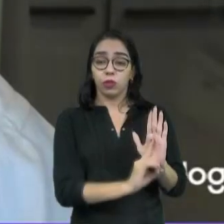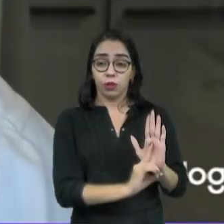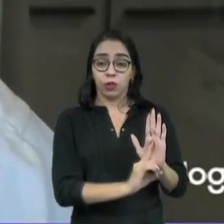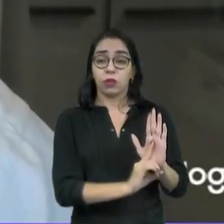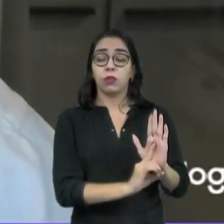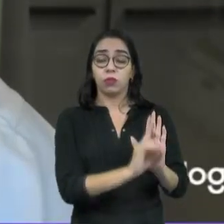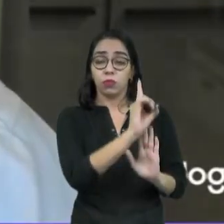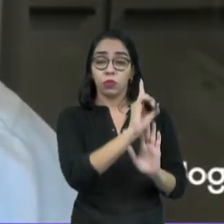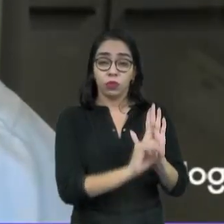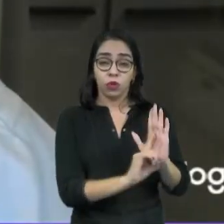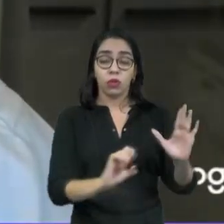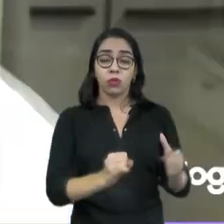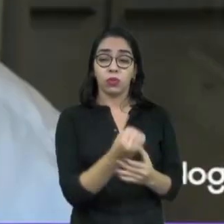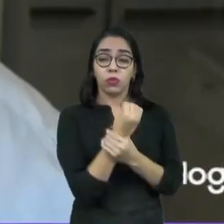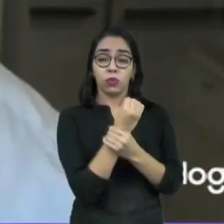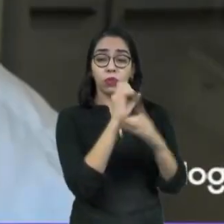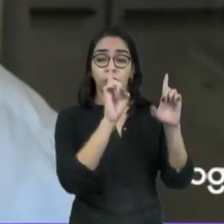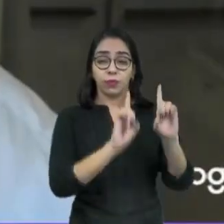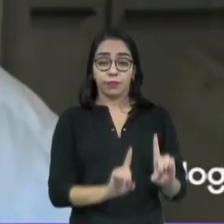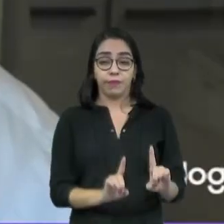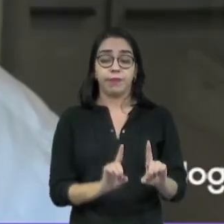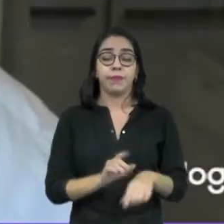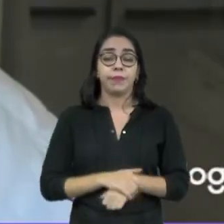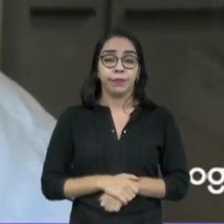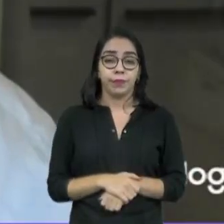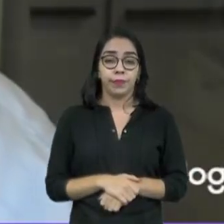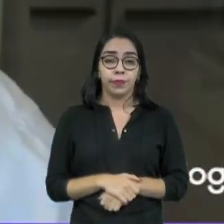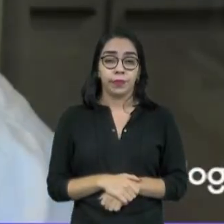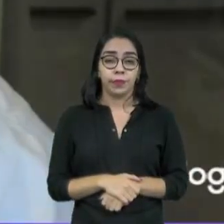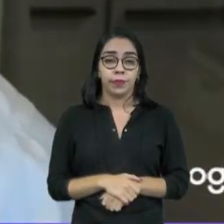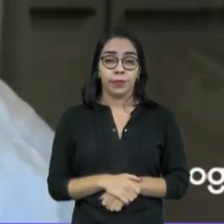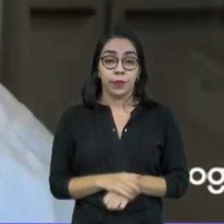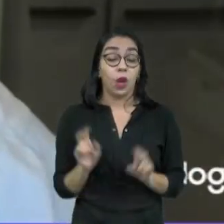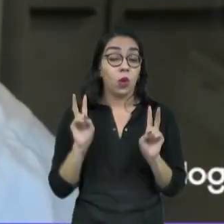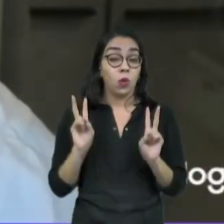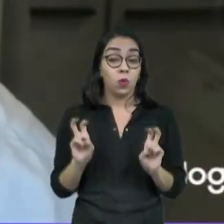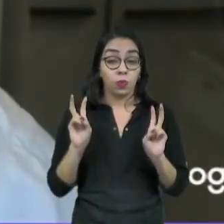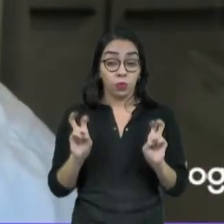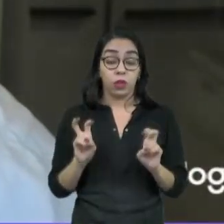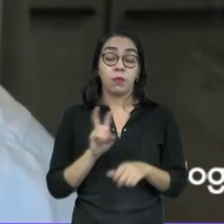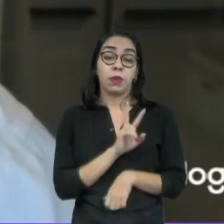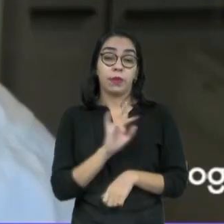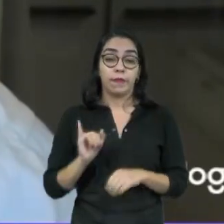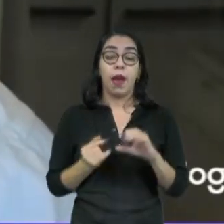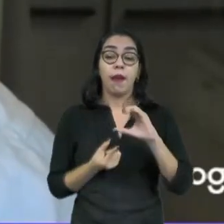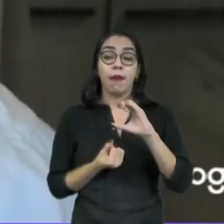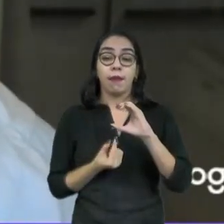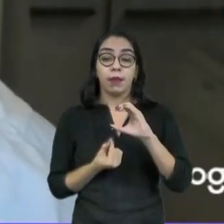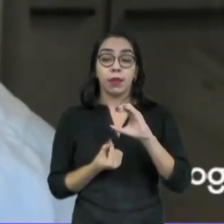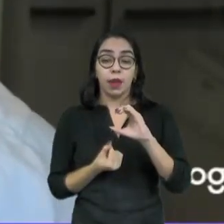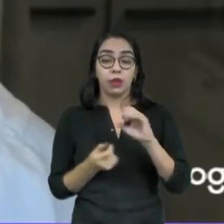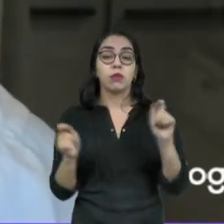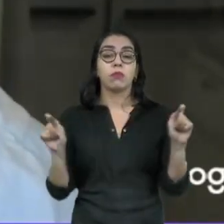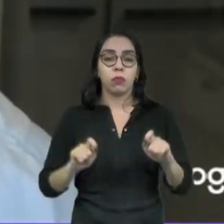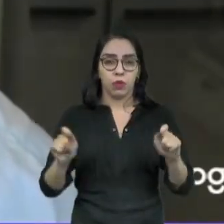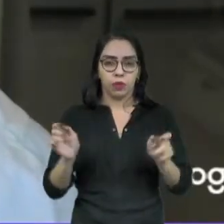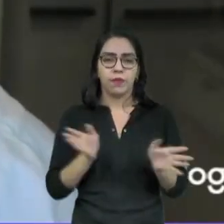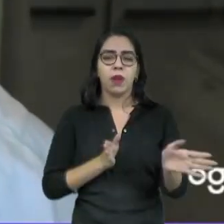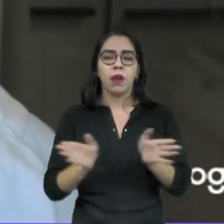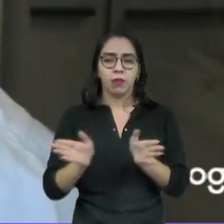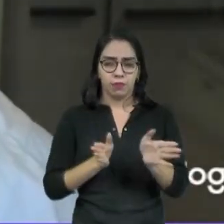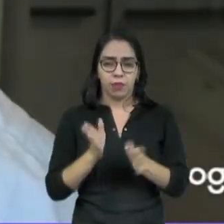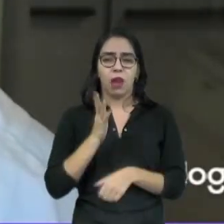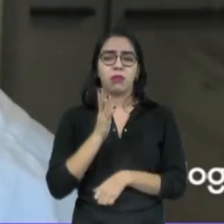deficiência ela é bem-vinda E no caso específico de garantir aos consumidores e consumidoras com deficiência mais